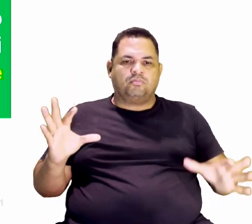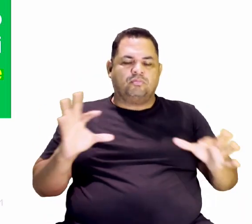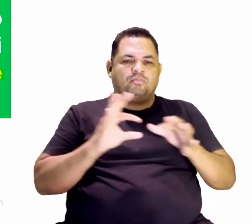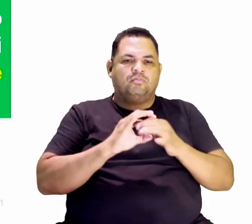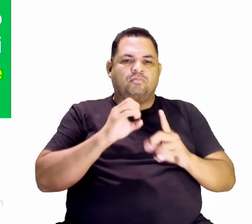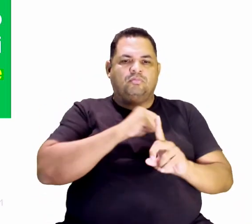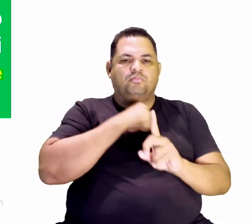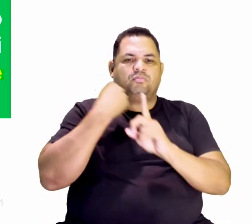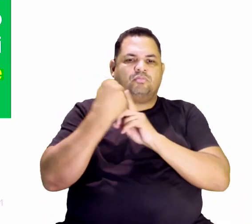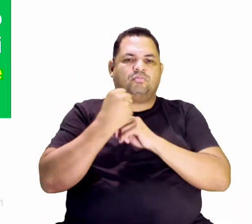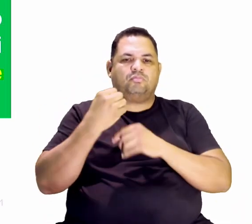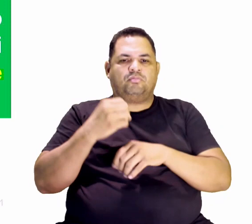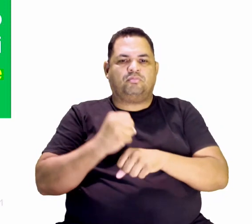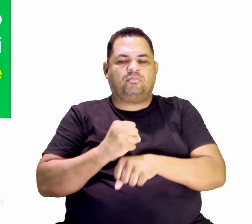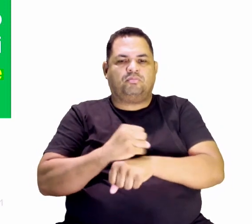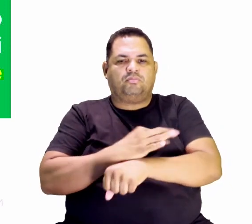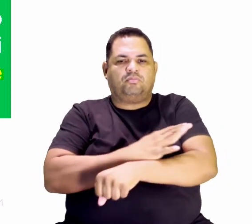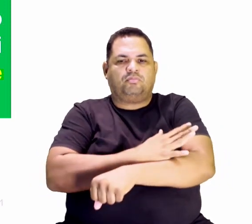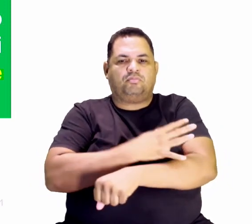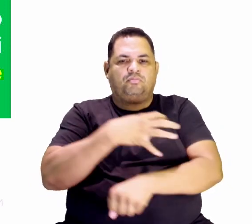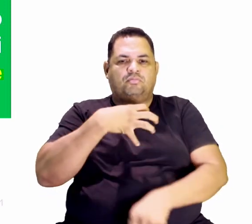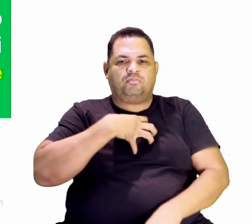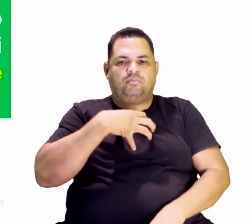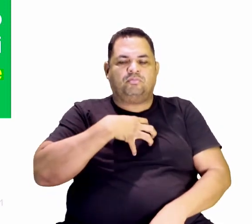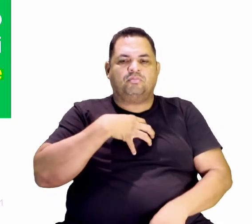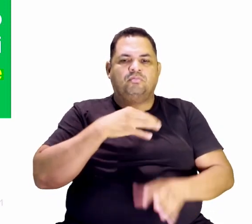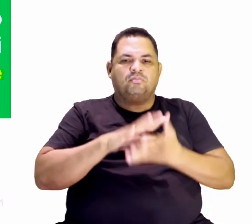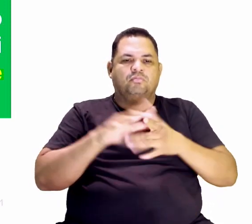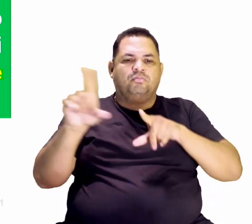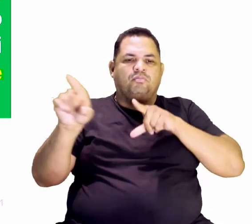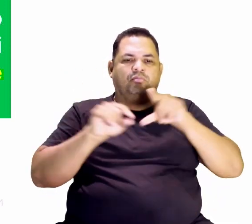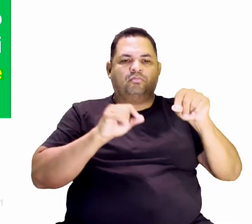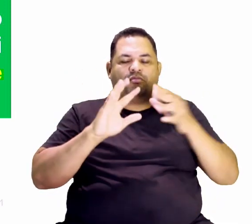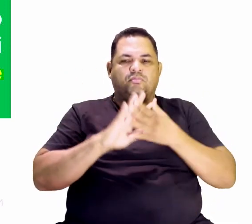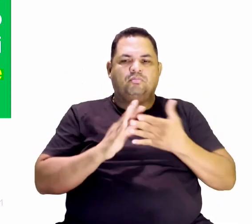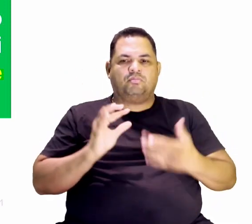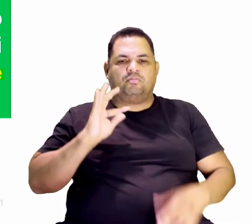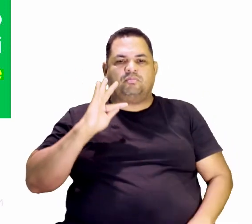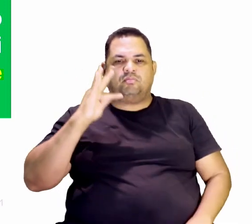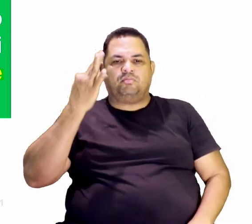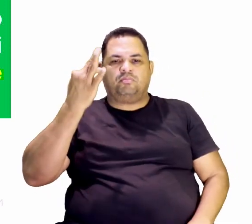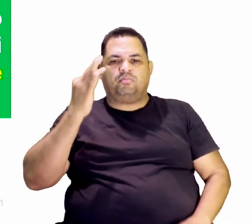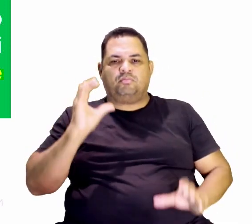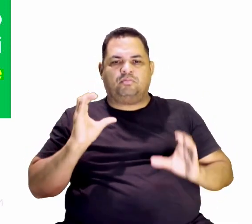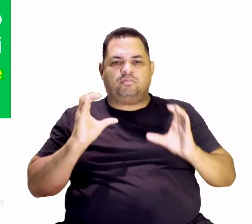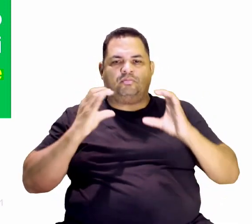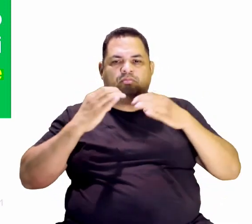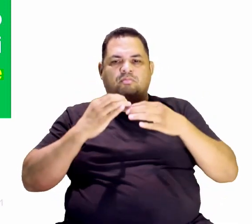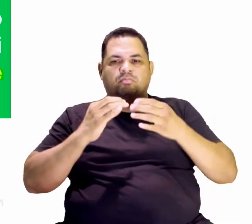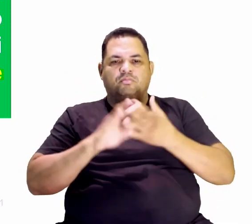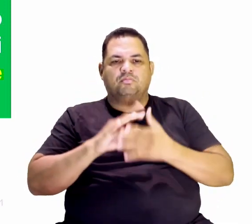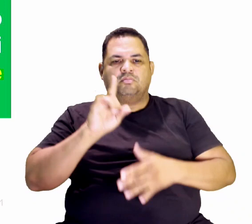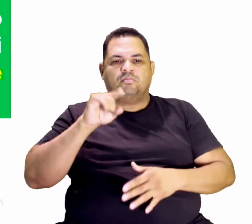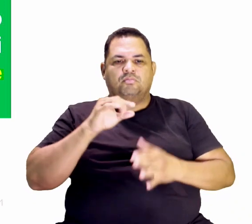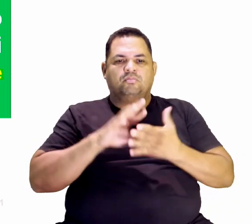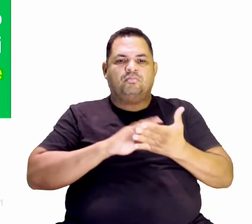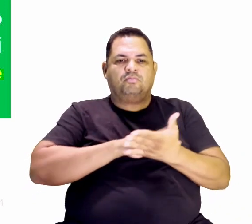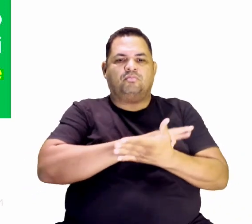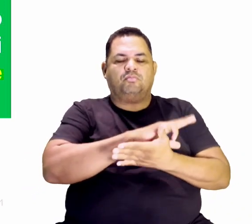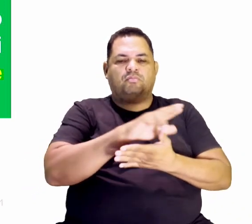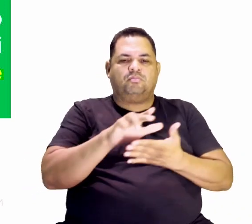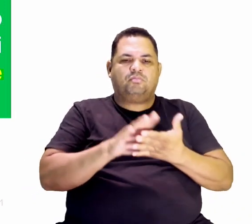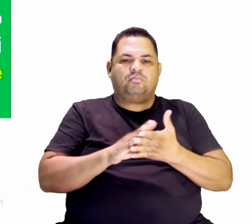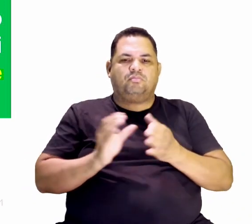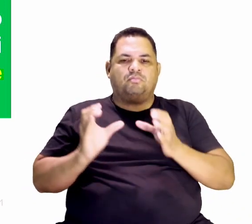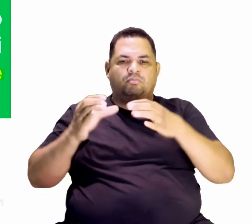contexto socioafetivo alternativo. O fenômeno dessas tribos se constitui nas diversas